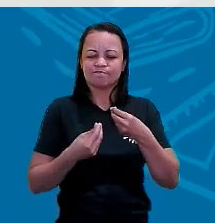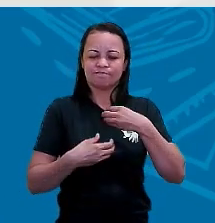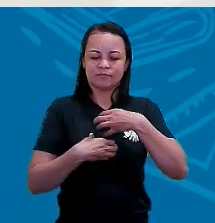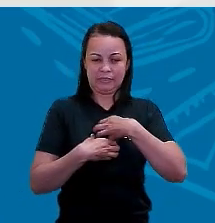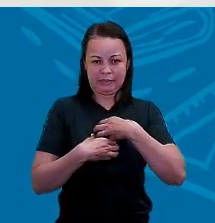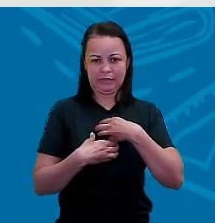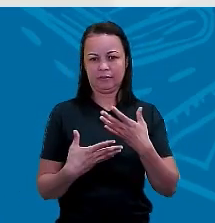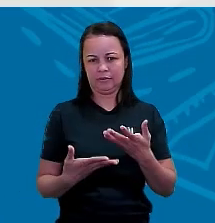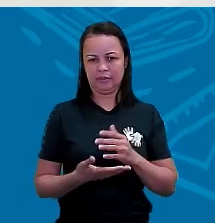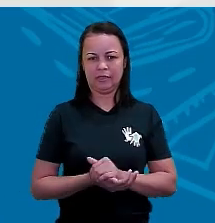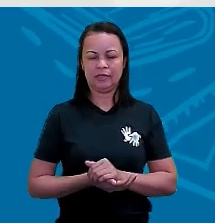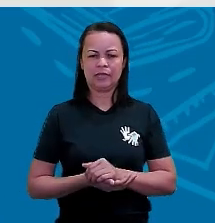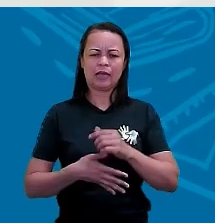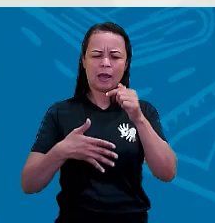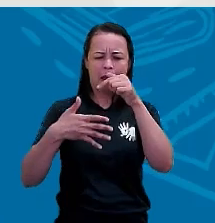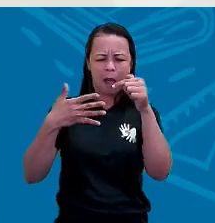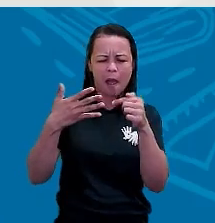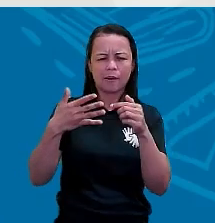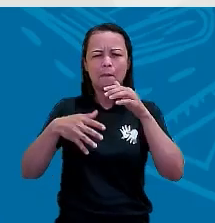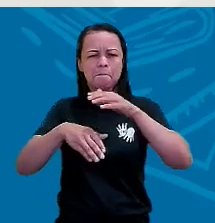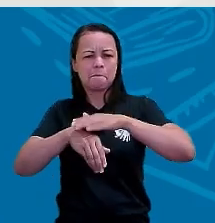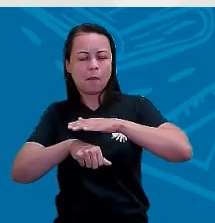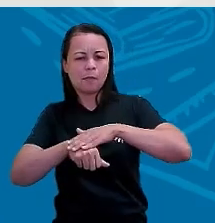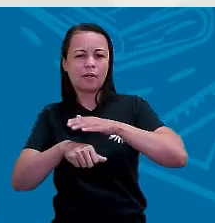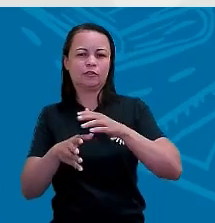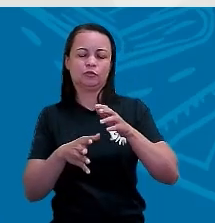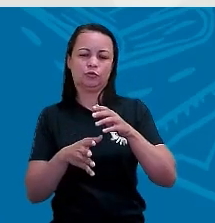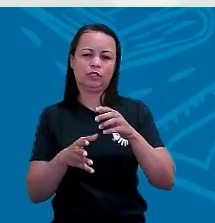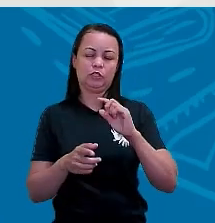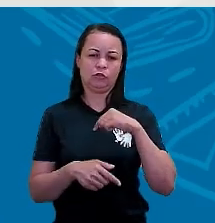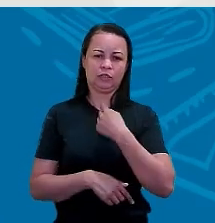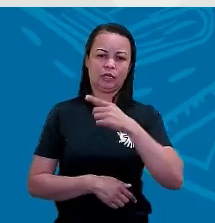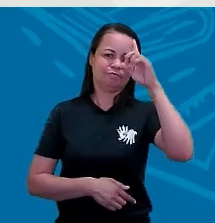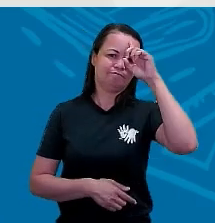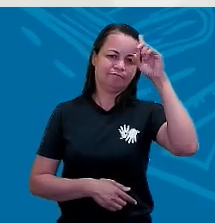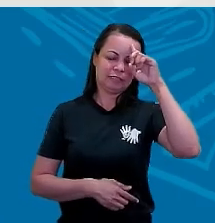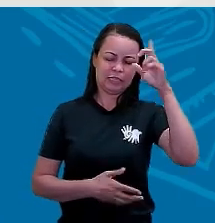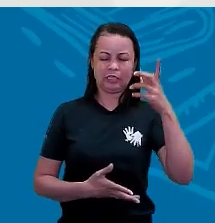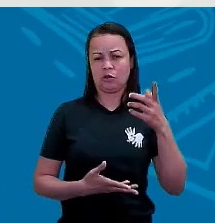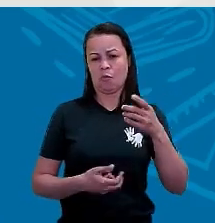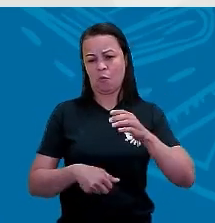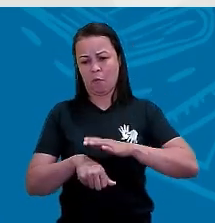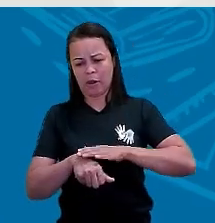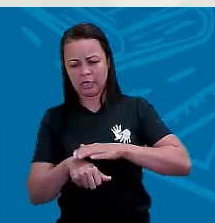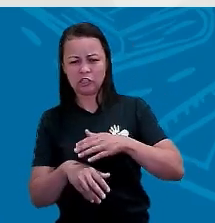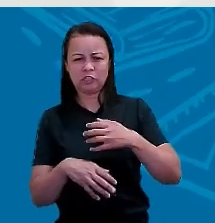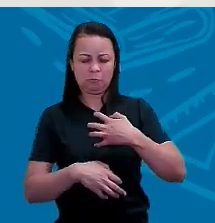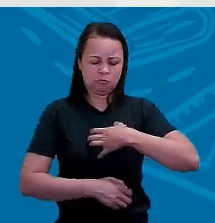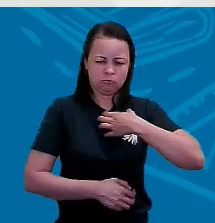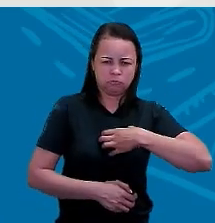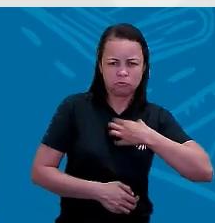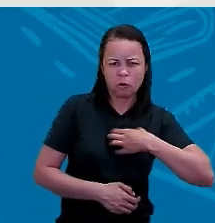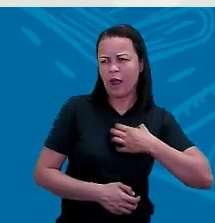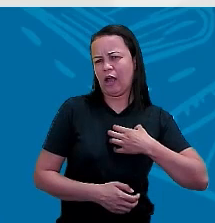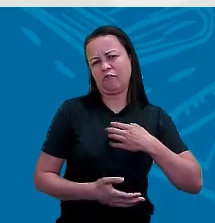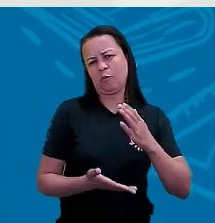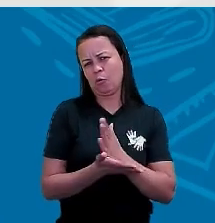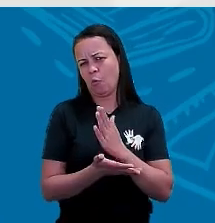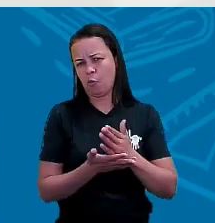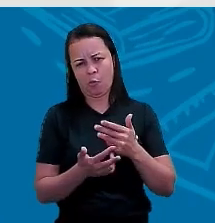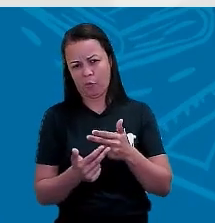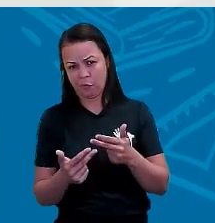sente em cada momento que a gente está no nosso dia a dia. Ora estamos com raiva por